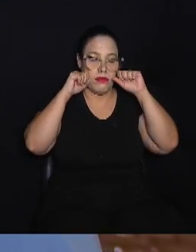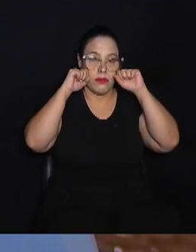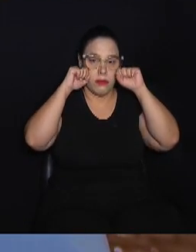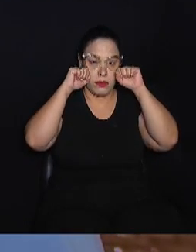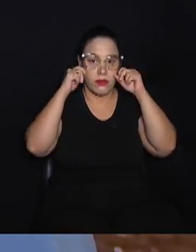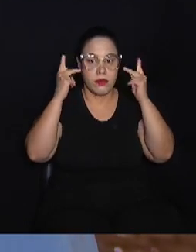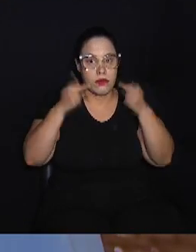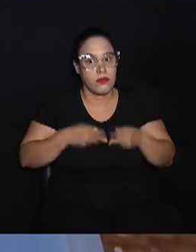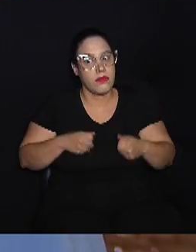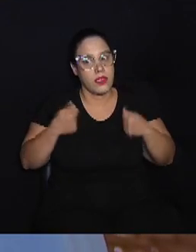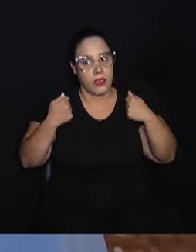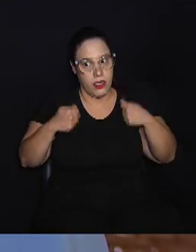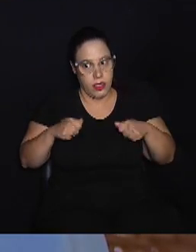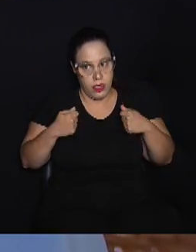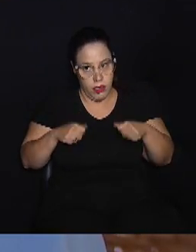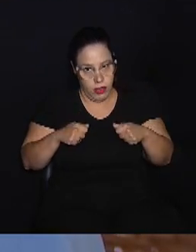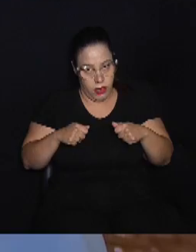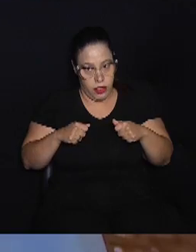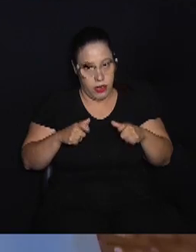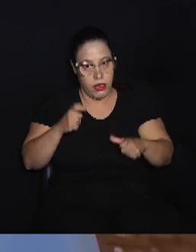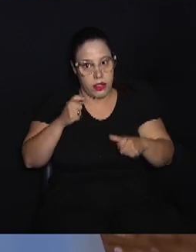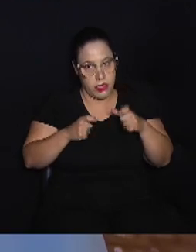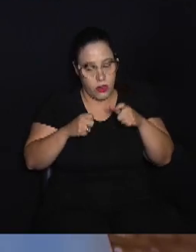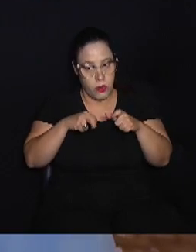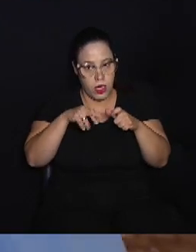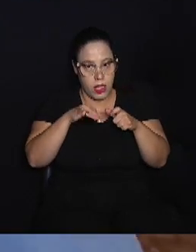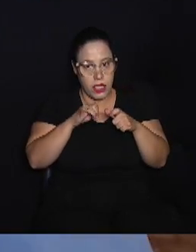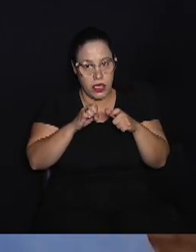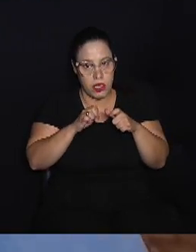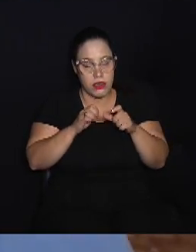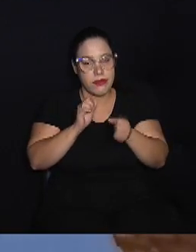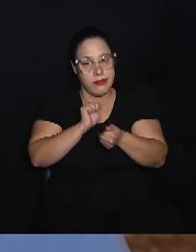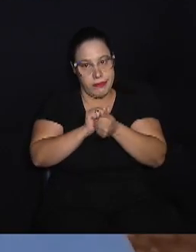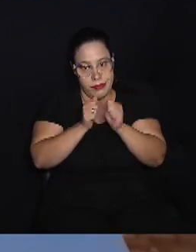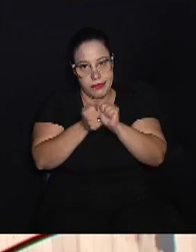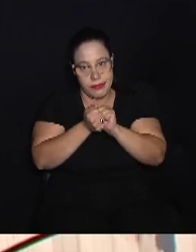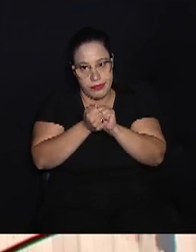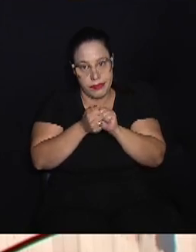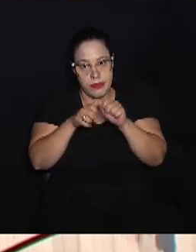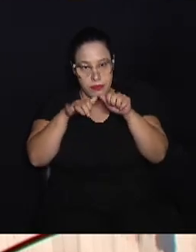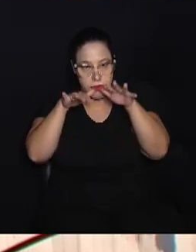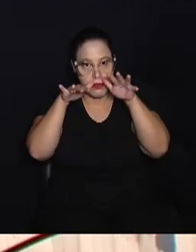que necessita de uma faixa de umidade adequada para poder